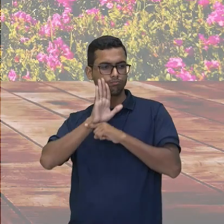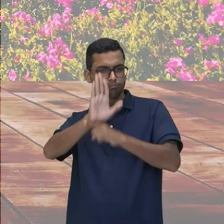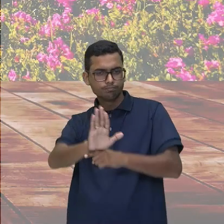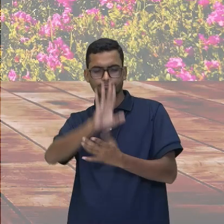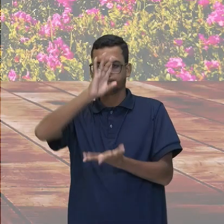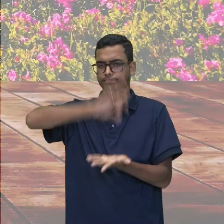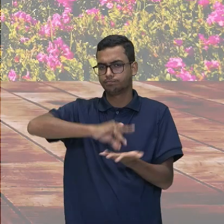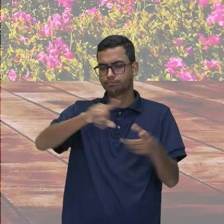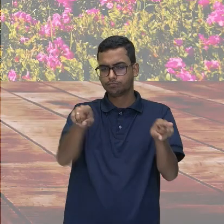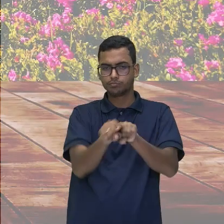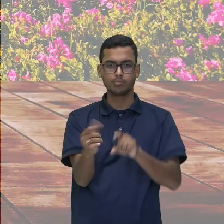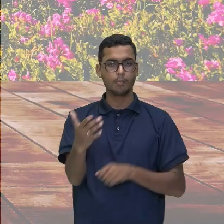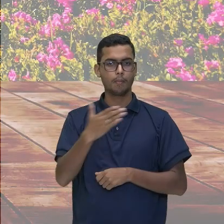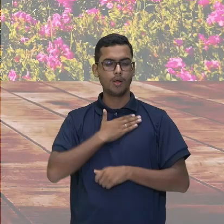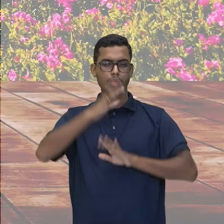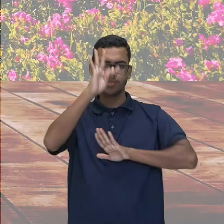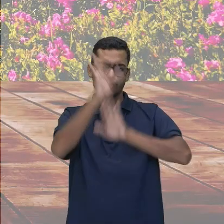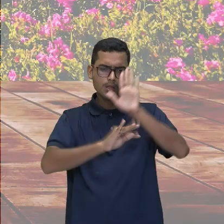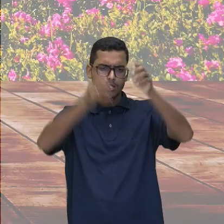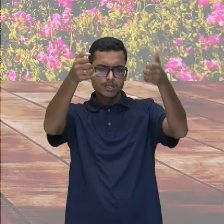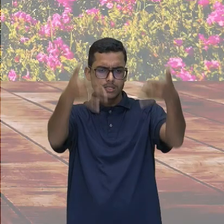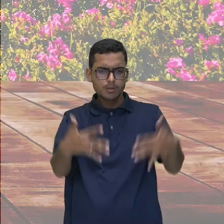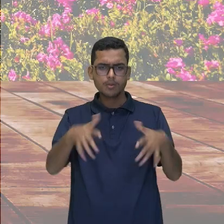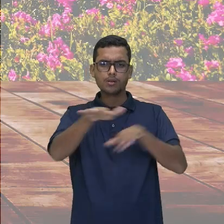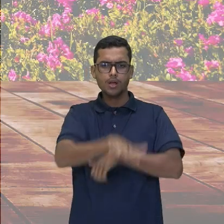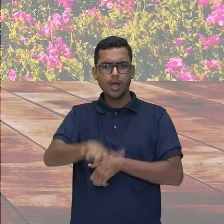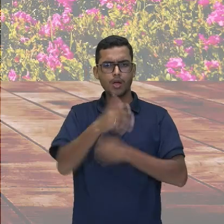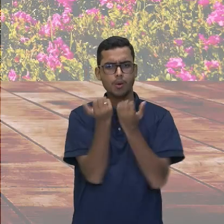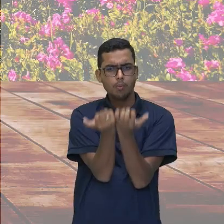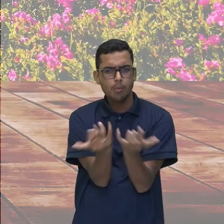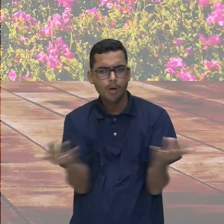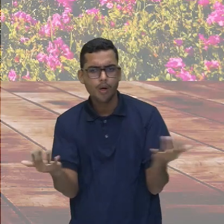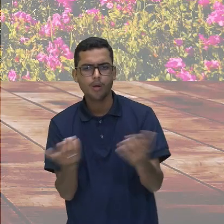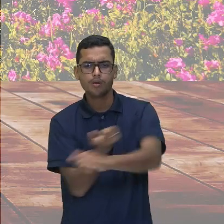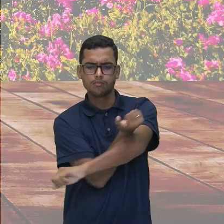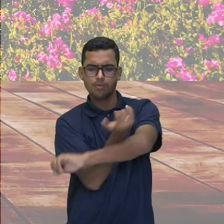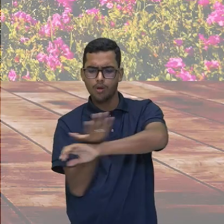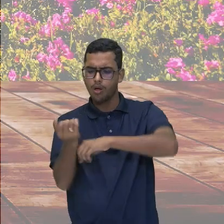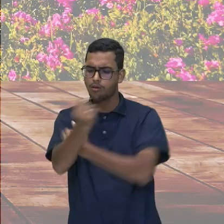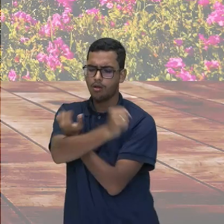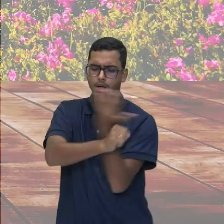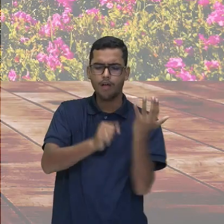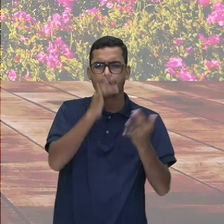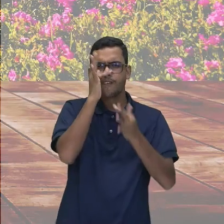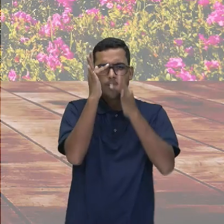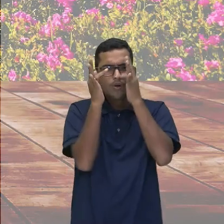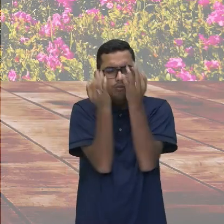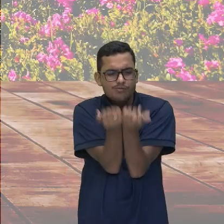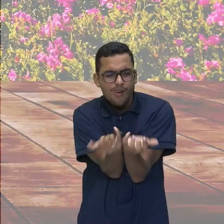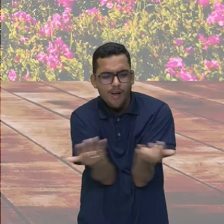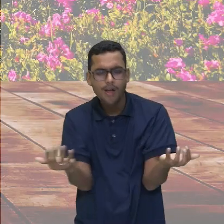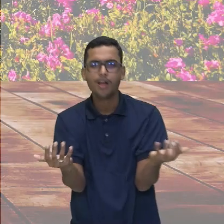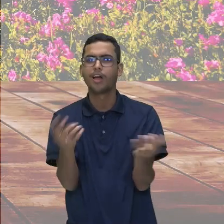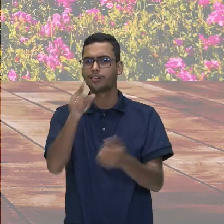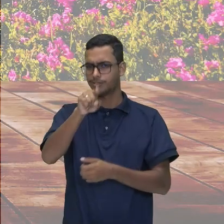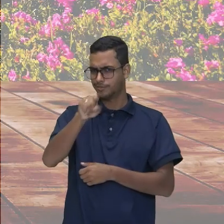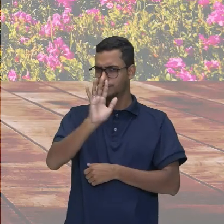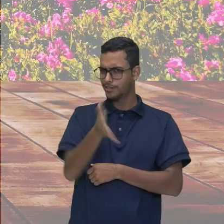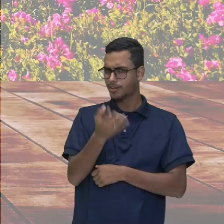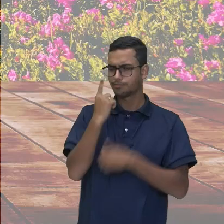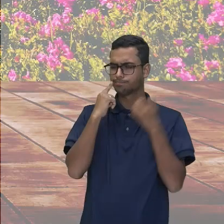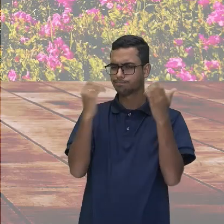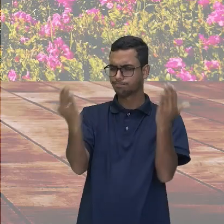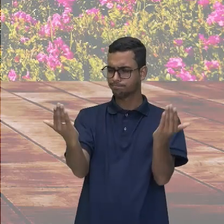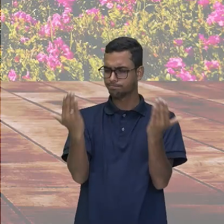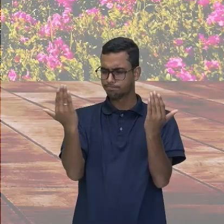Se o meu texto fosse sobre botânica, né, e você tinha aqui essas flores maravilhosas, aí você já é suspeitar, né? Ah, esse